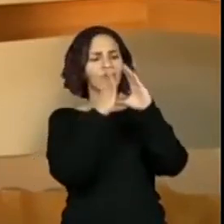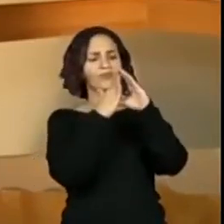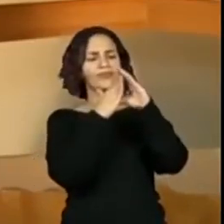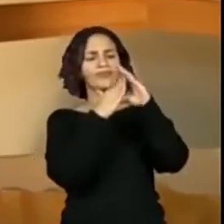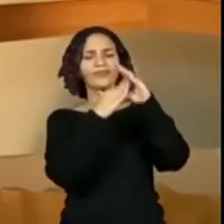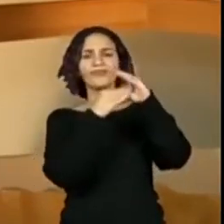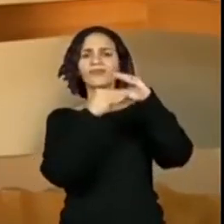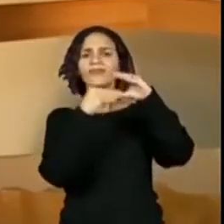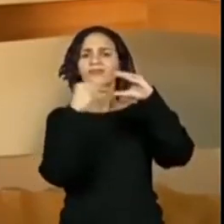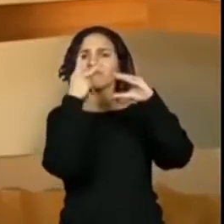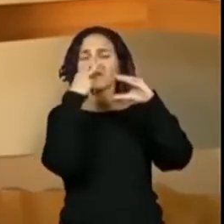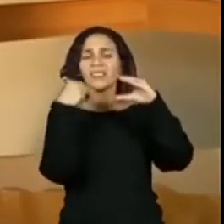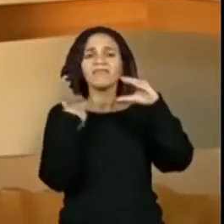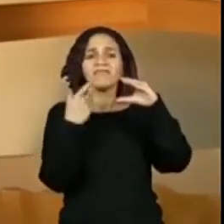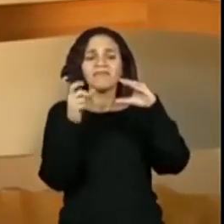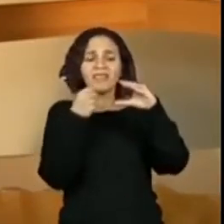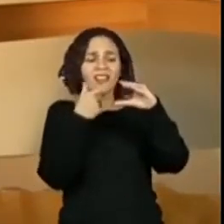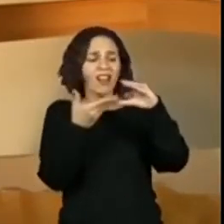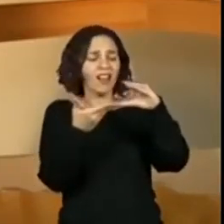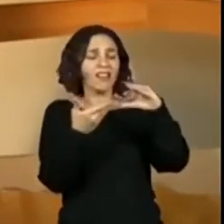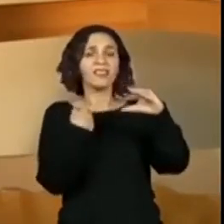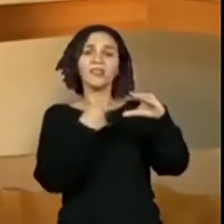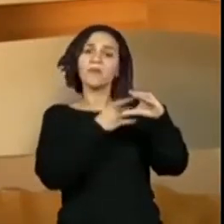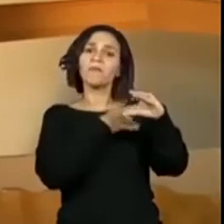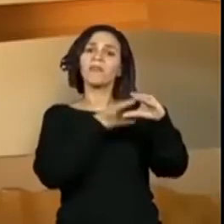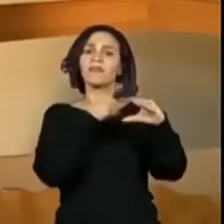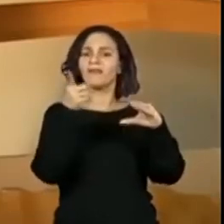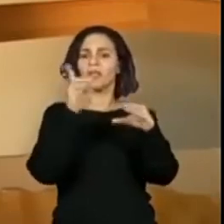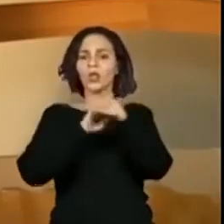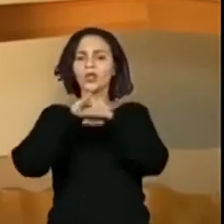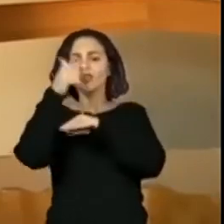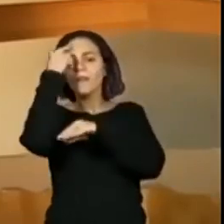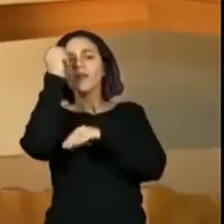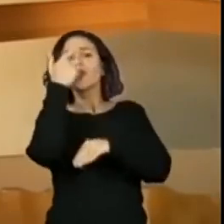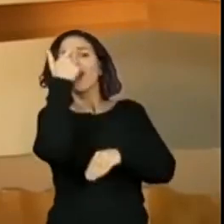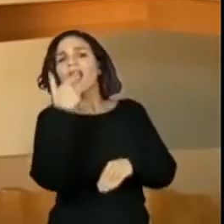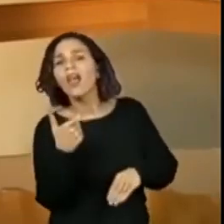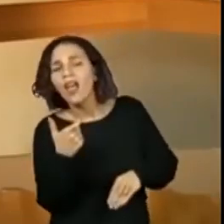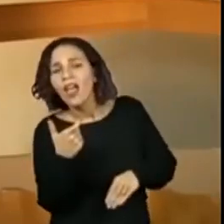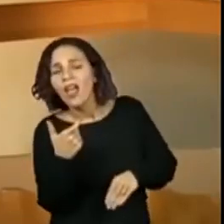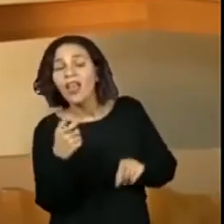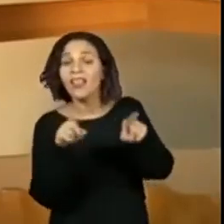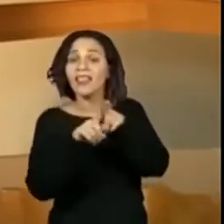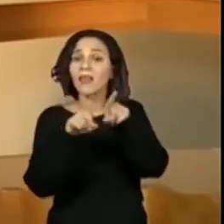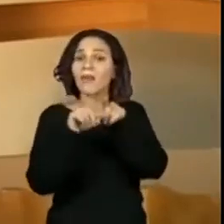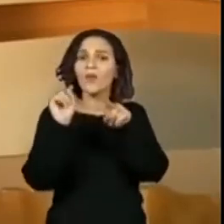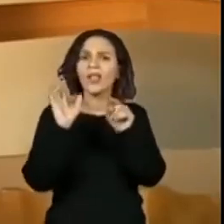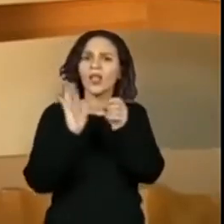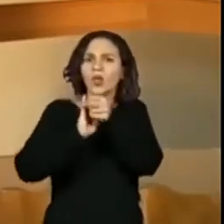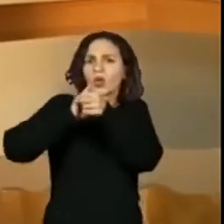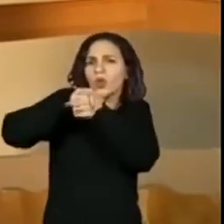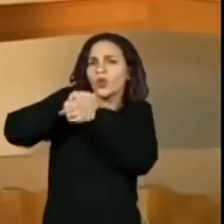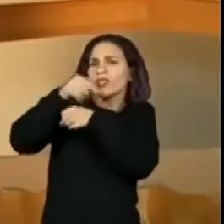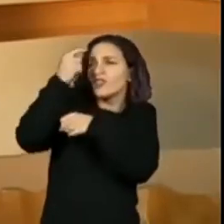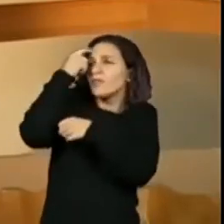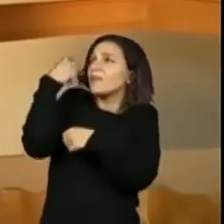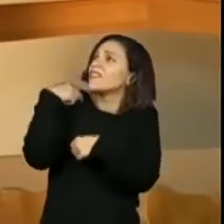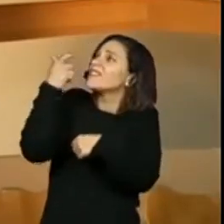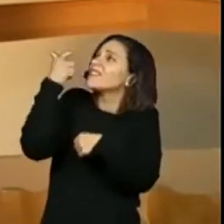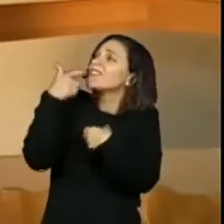tem medo de que a noite pense mal dela ou de que a noite imagine que